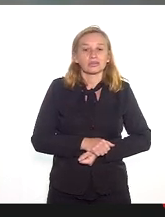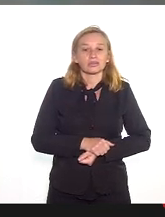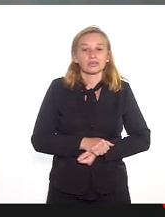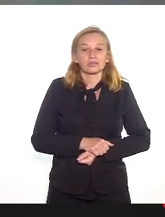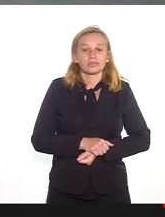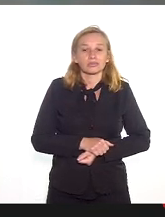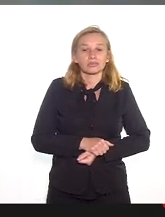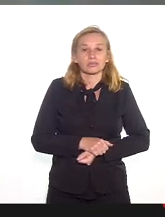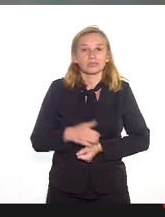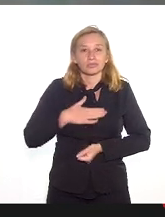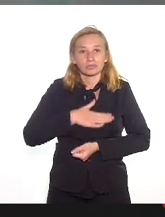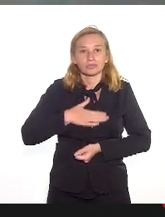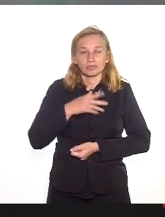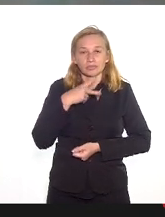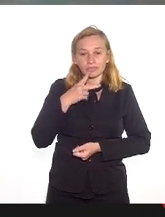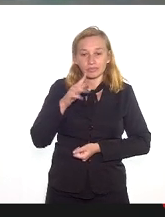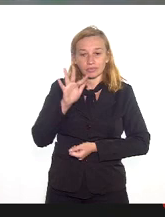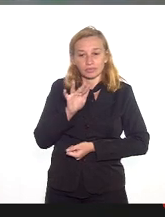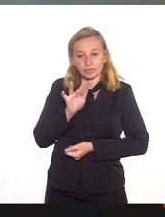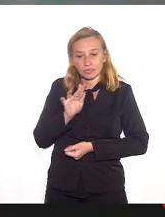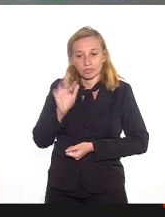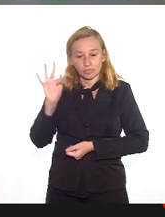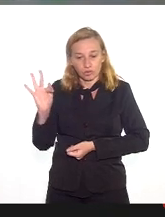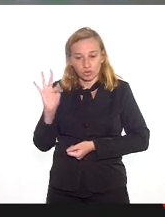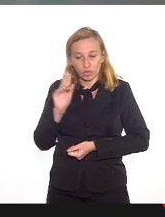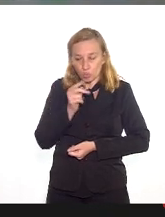Eu gostaria de falar da UF um pouquinho.